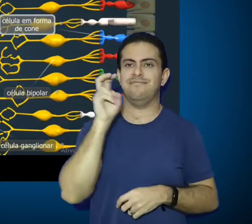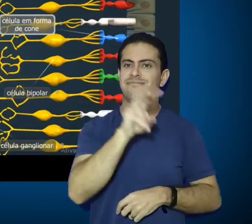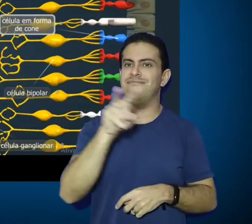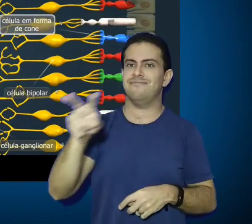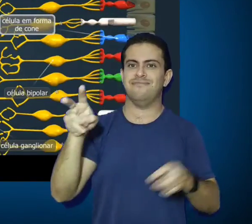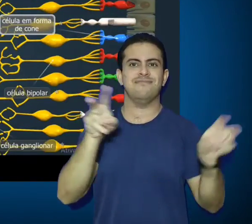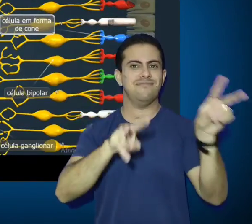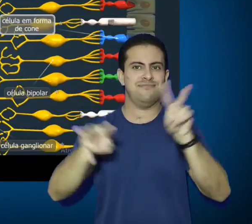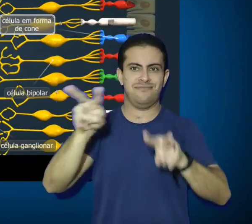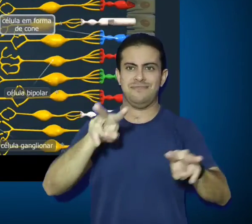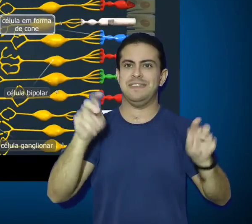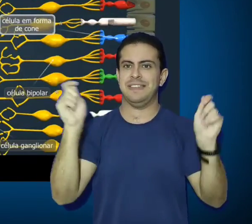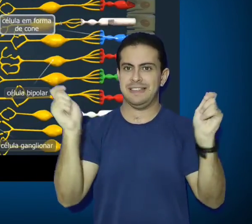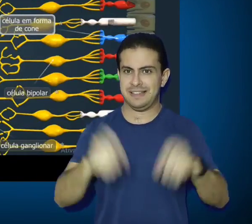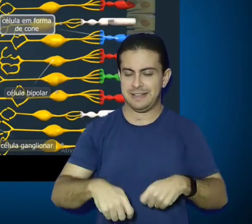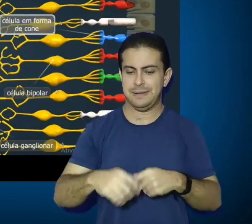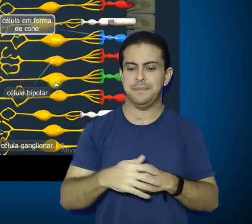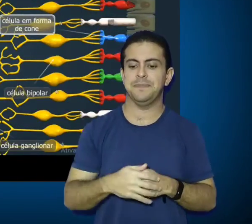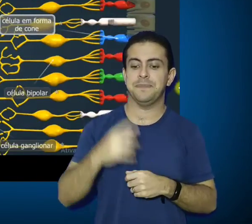Observe que